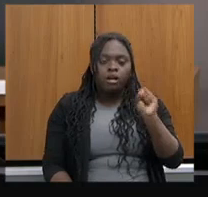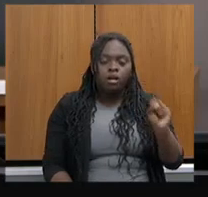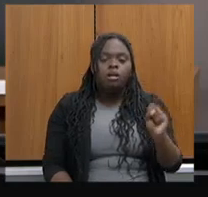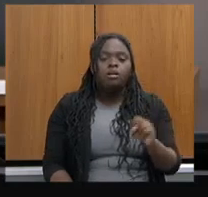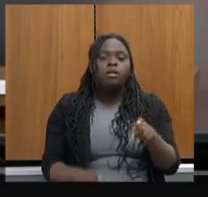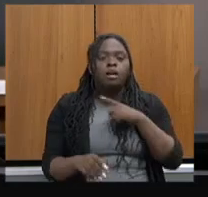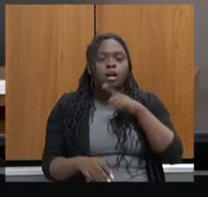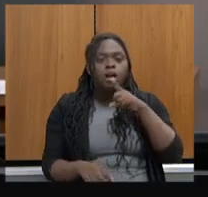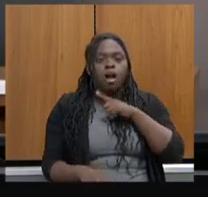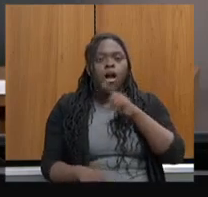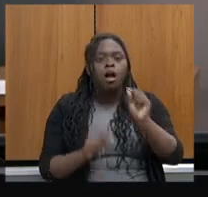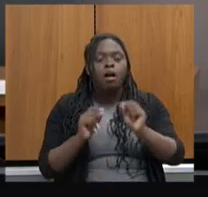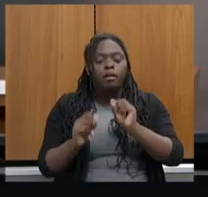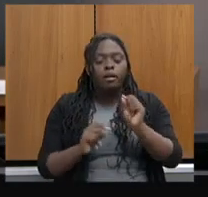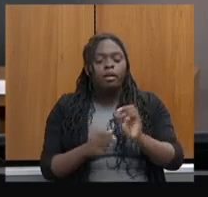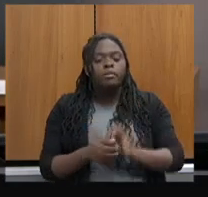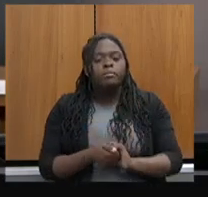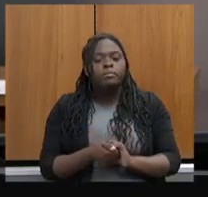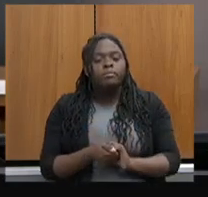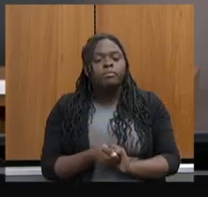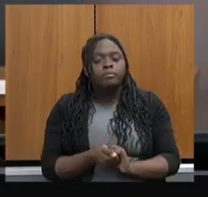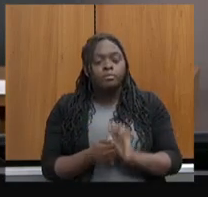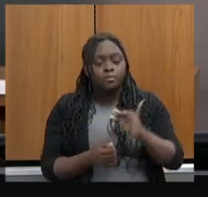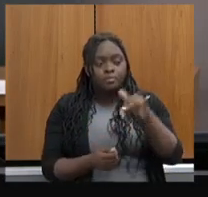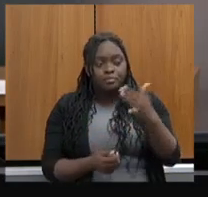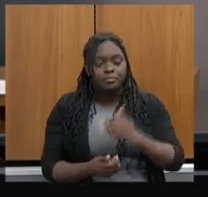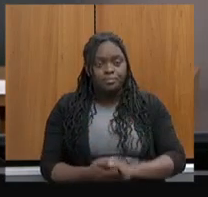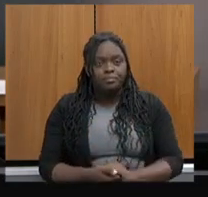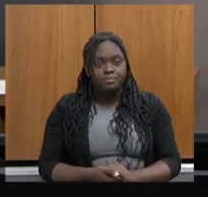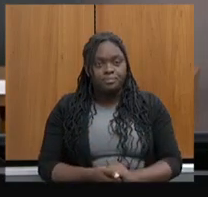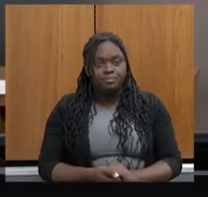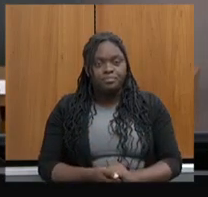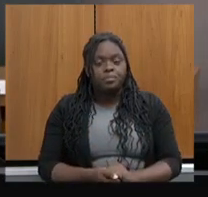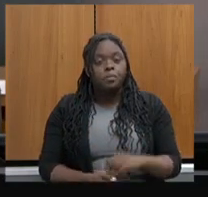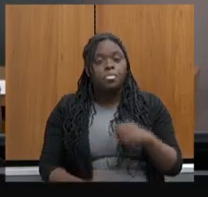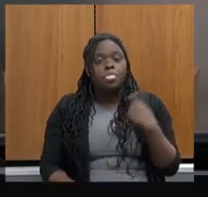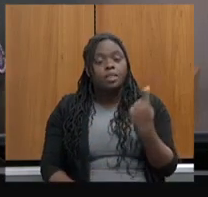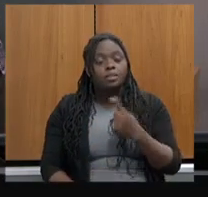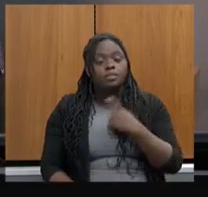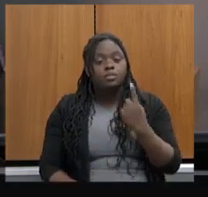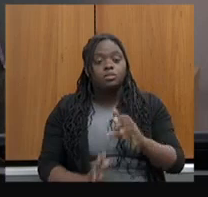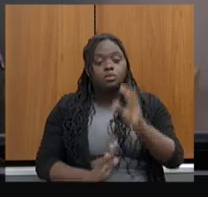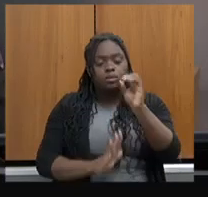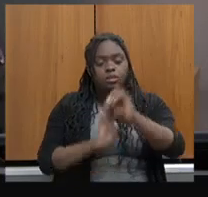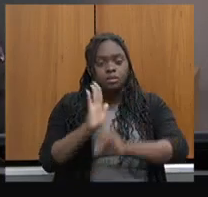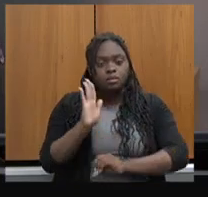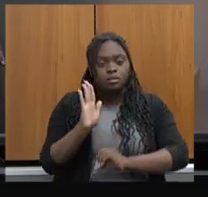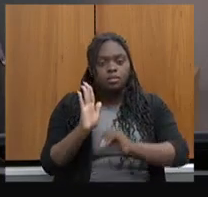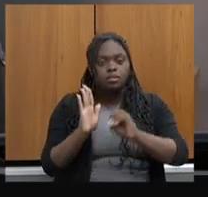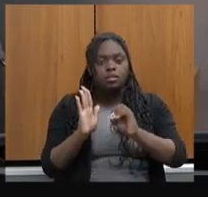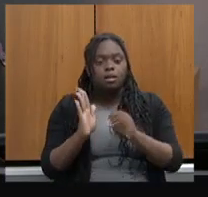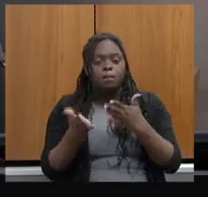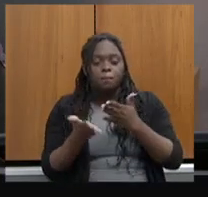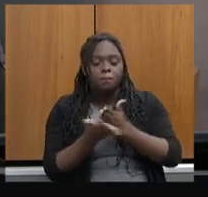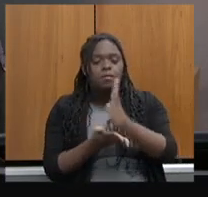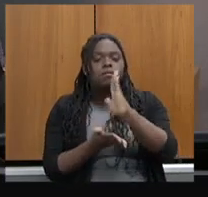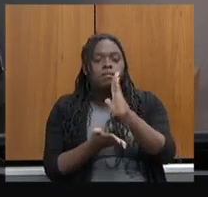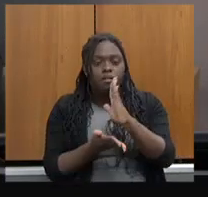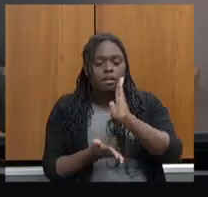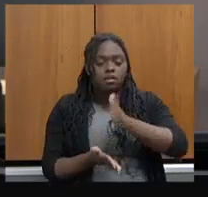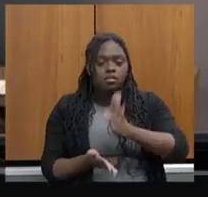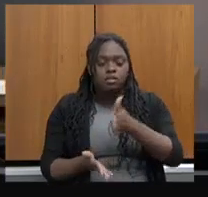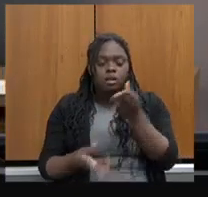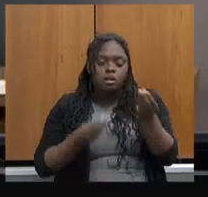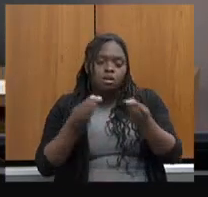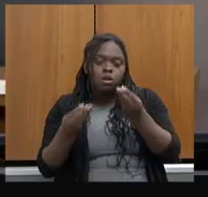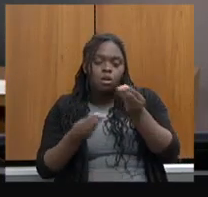decorrente de desastre sócio ambiental próximo nosso orçamento aprovado né em